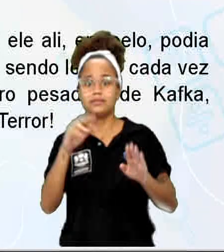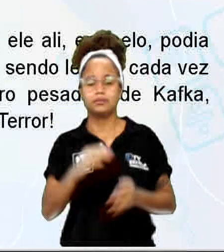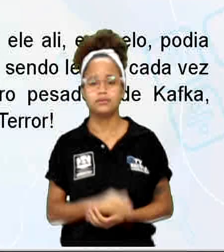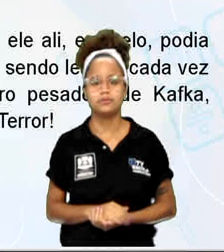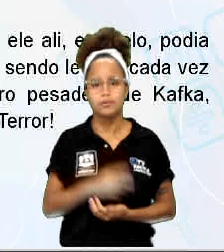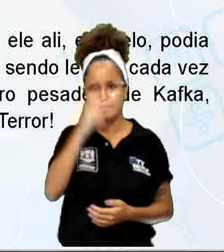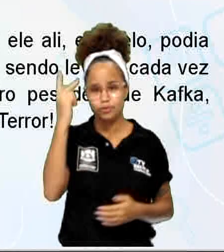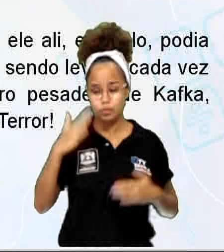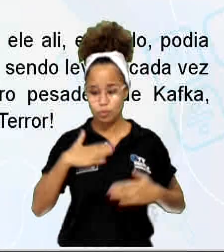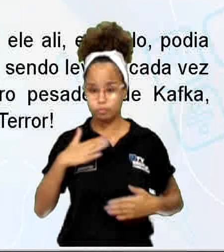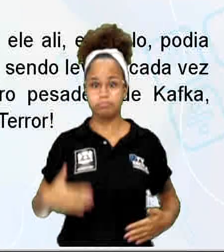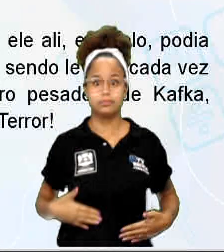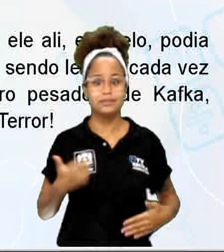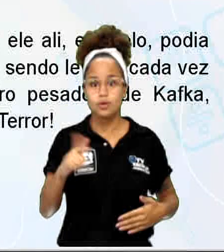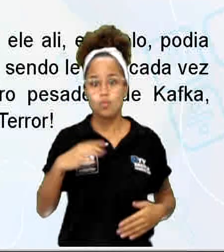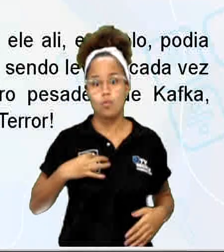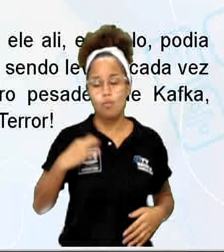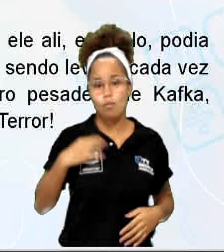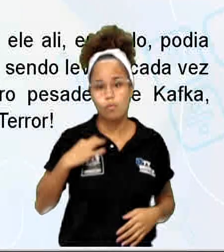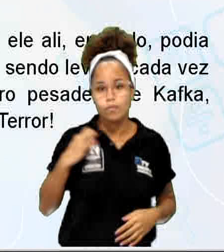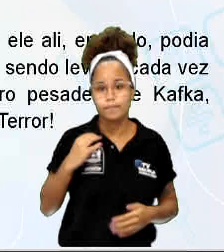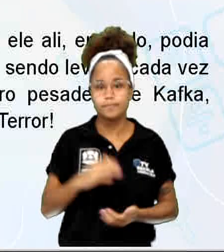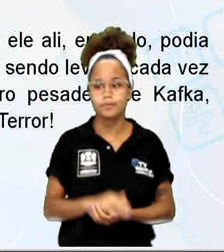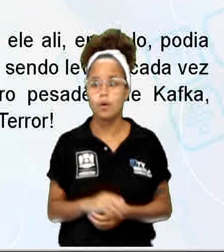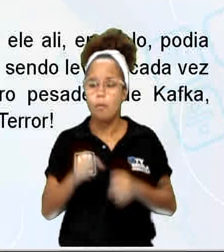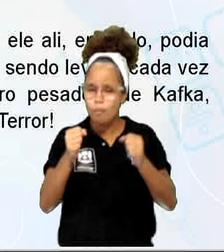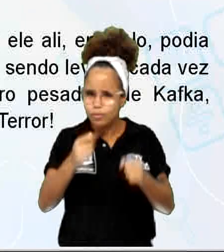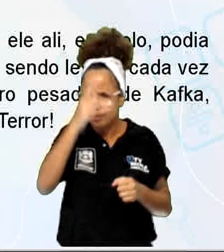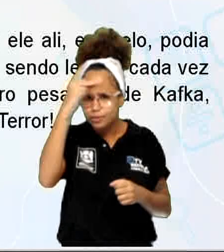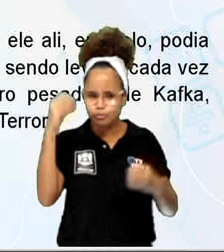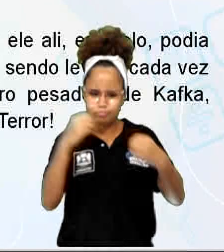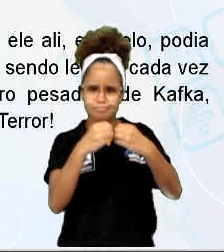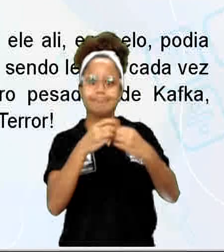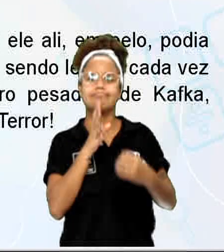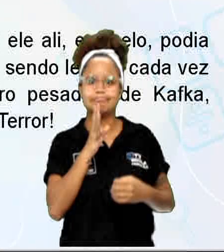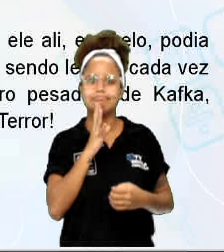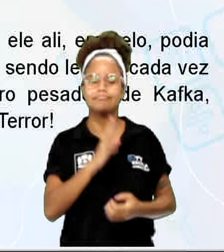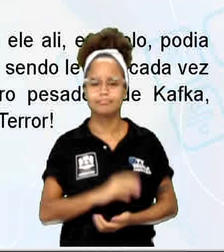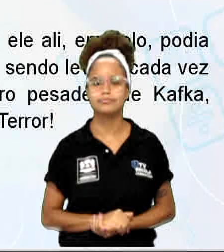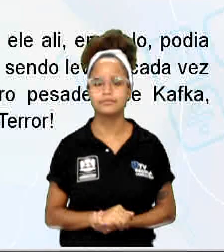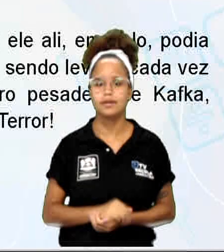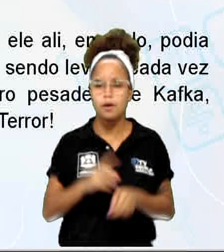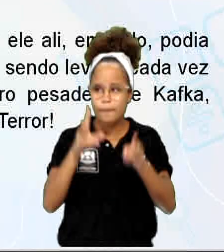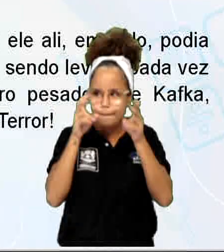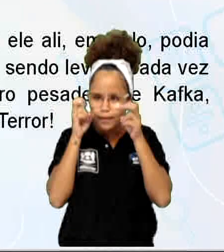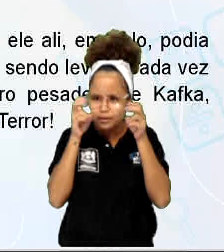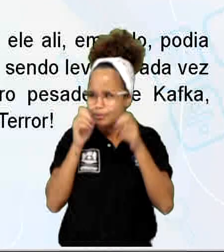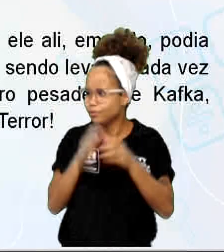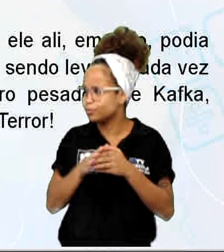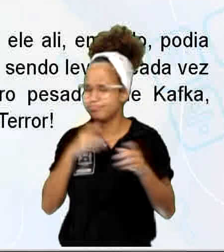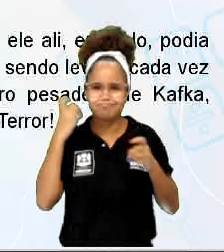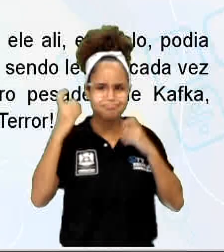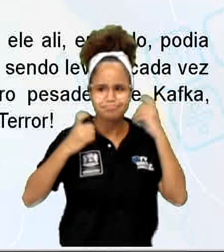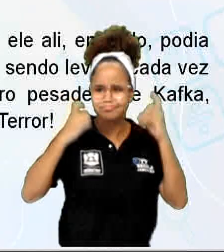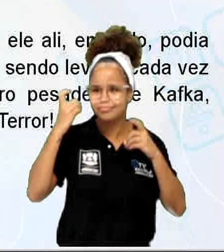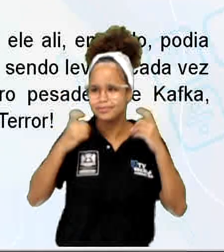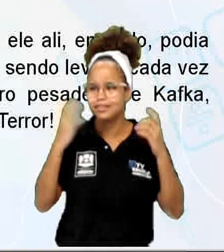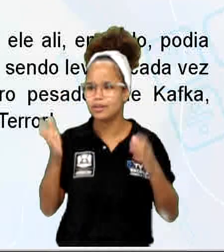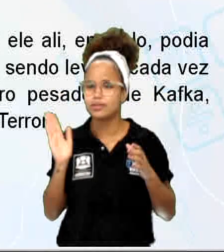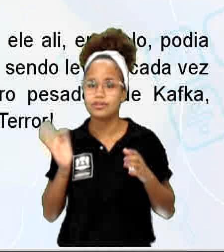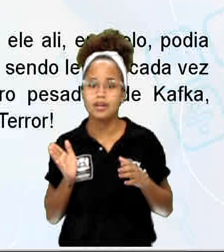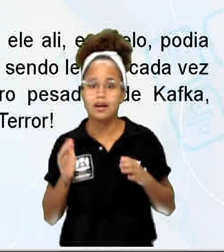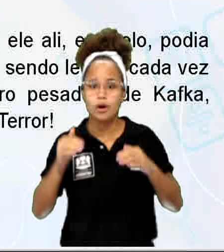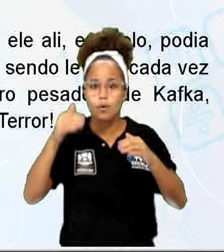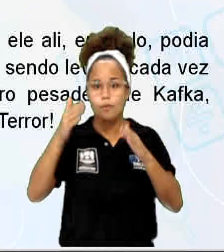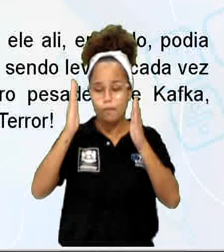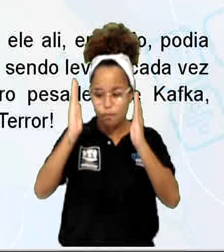em pelo. Podia mesmo ser algum vizinho conhecido. Percebeu, desorientado, que estava sendo levado cada